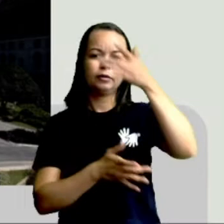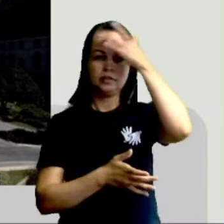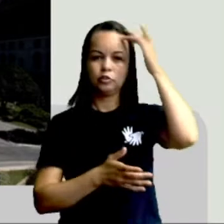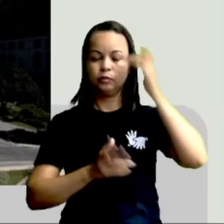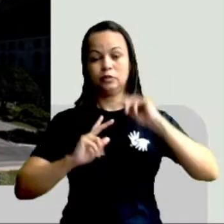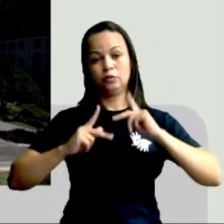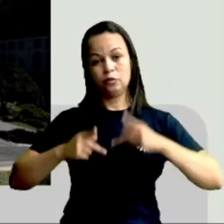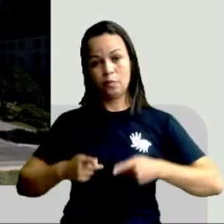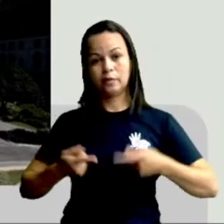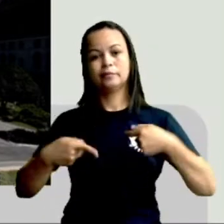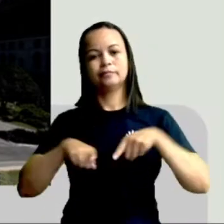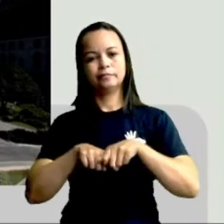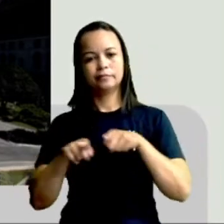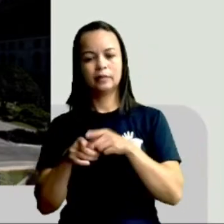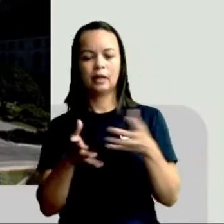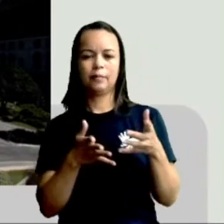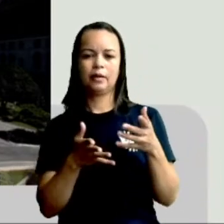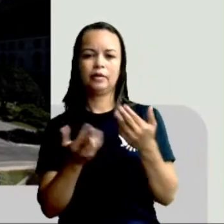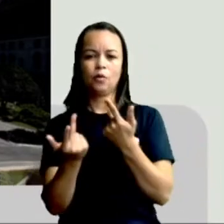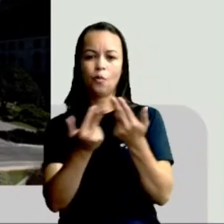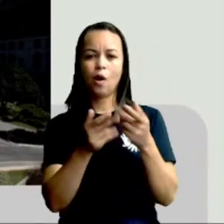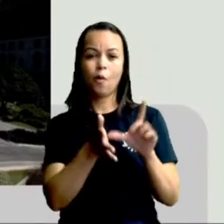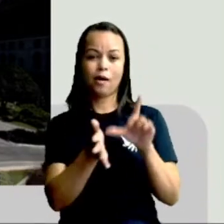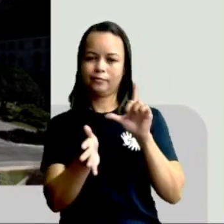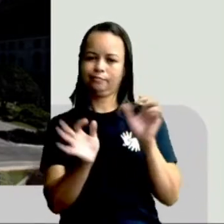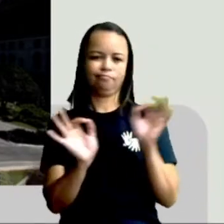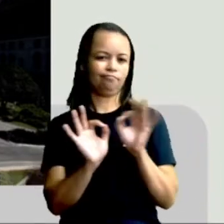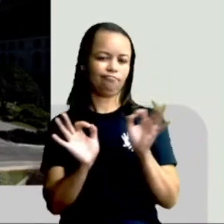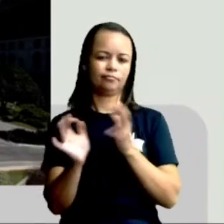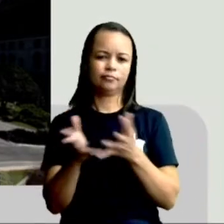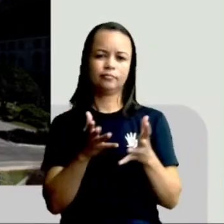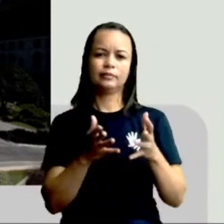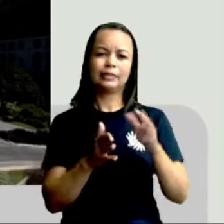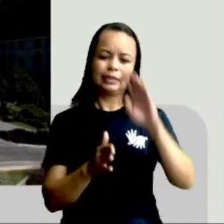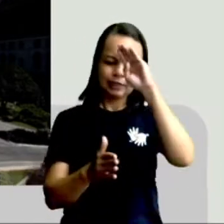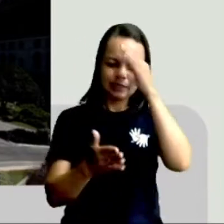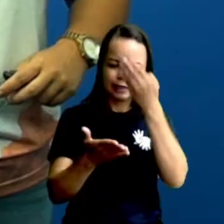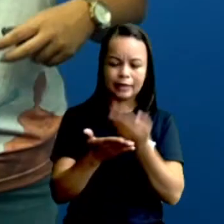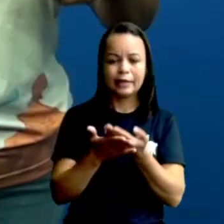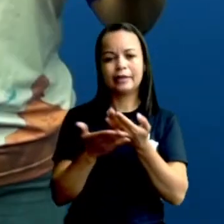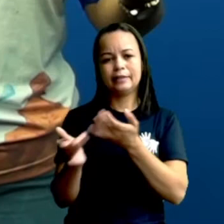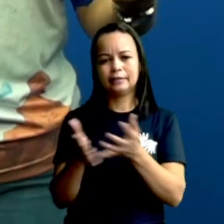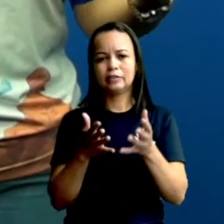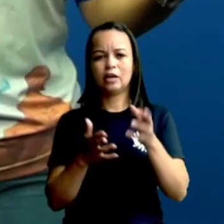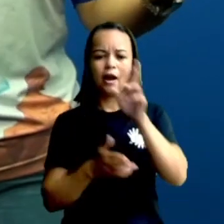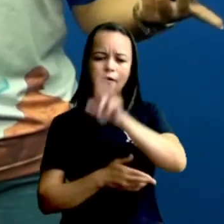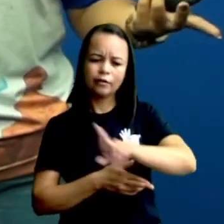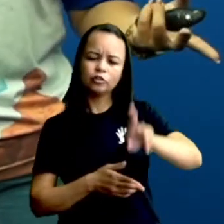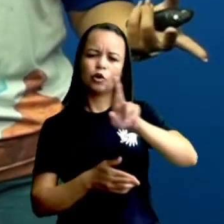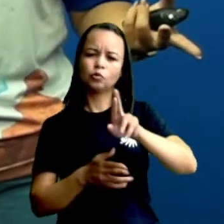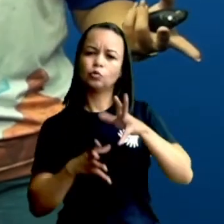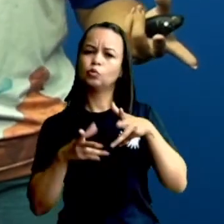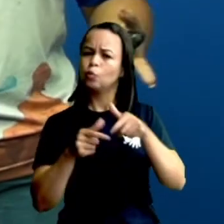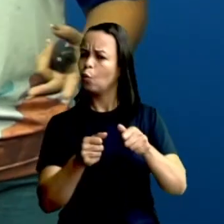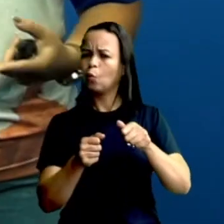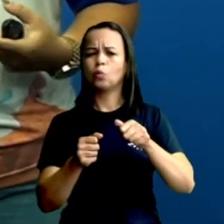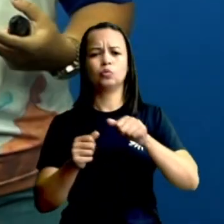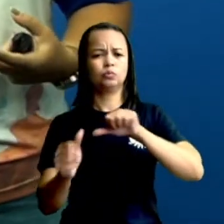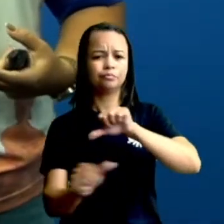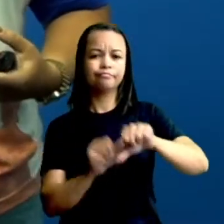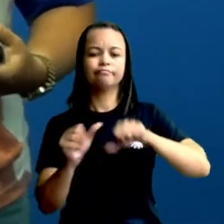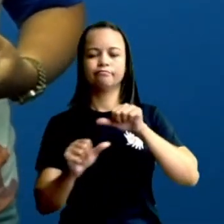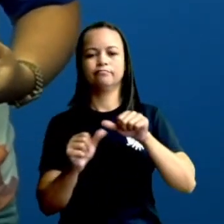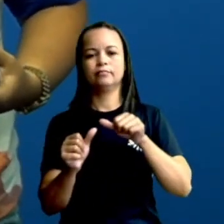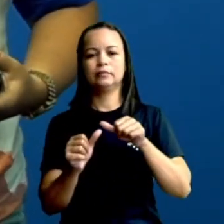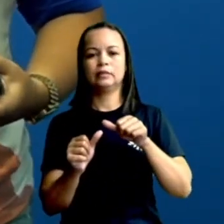será como antes. As crenças e valores, ou seja, tudo aquilo que a gente crê, as religiões, tudo isso vai mudar. Antes a